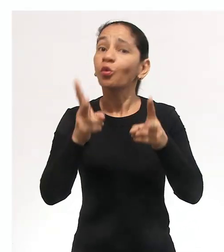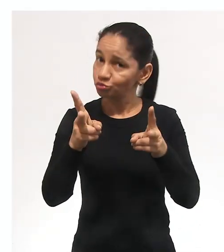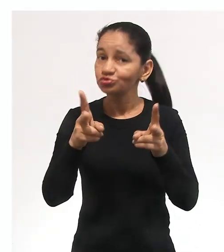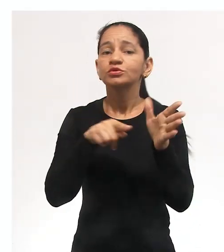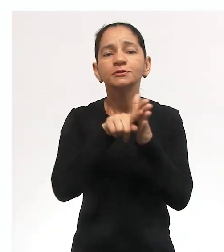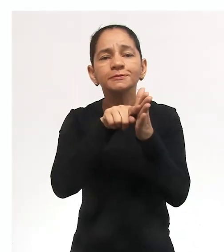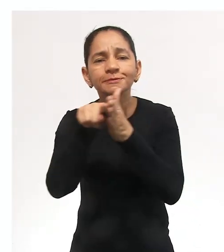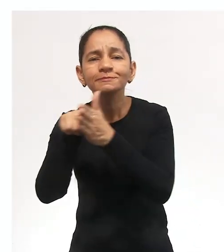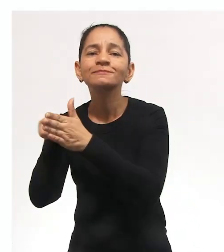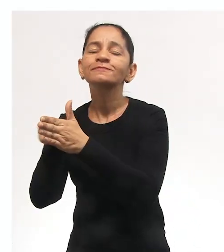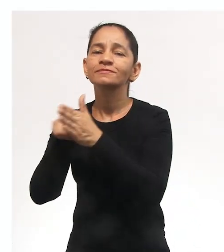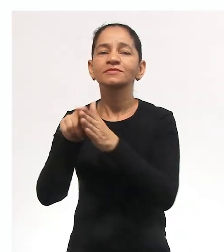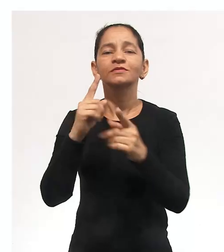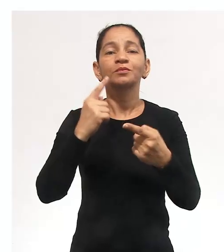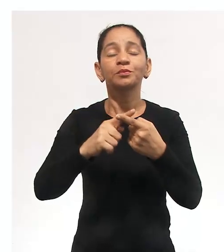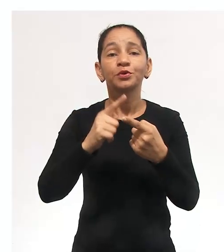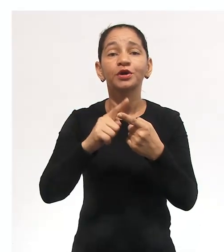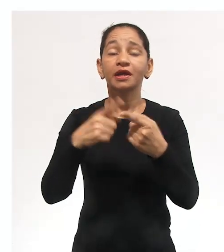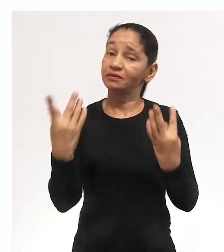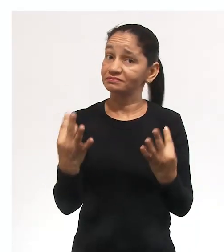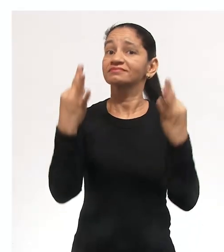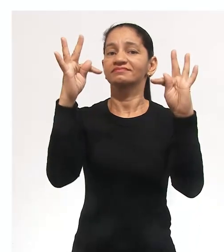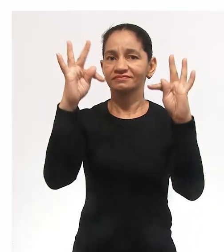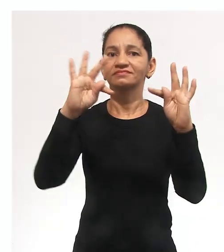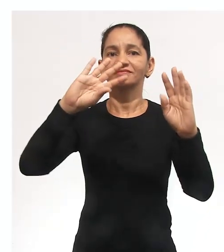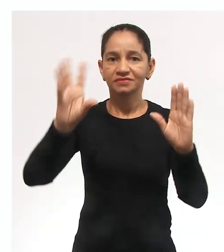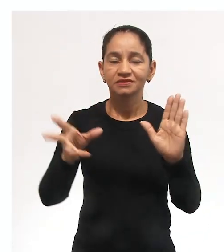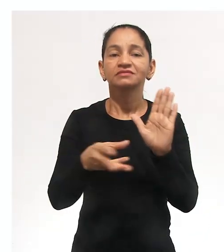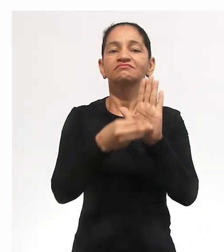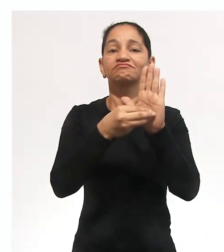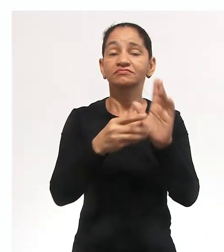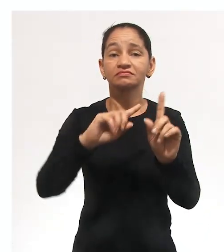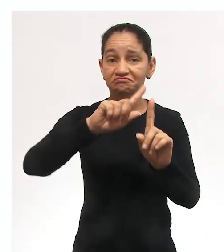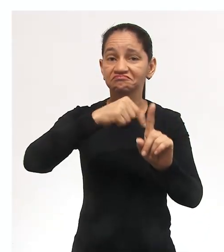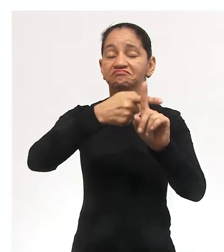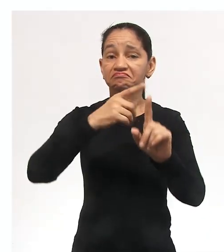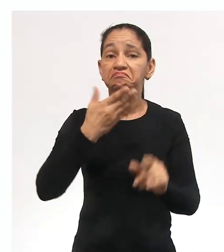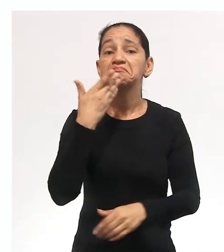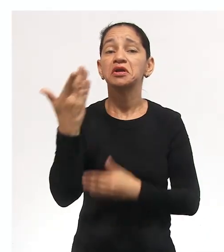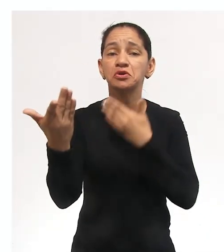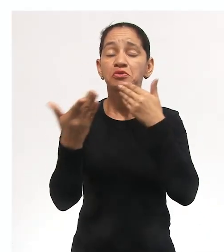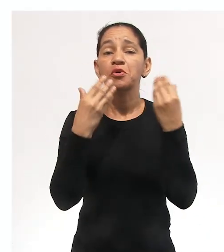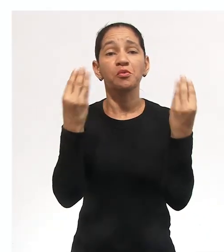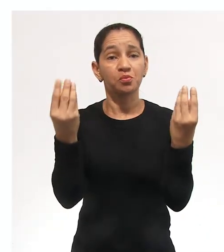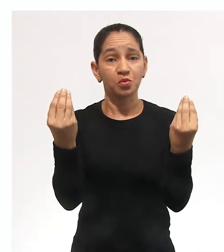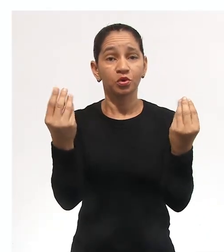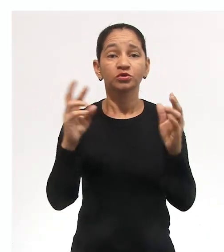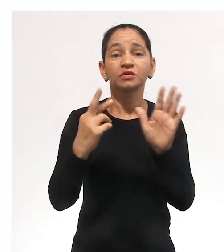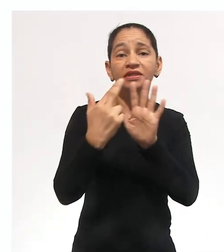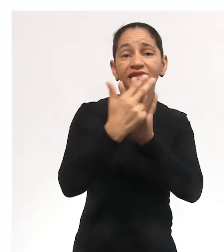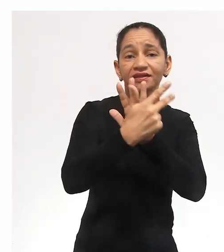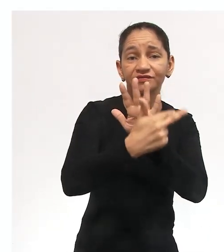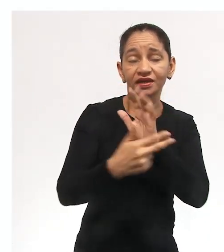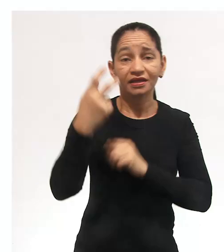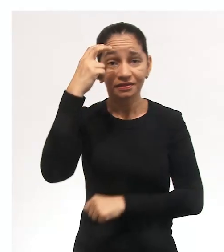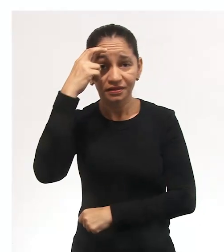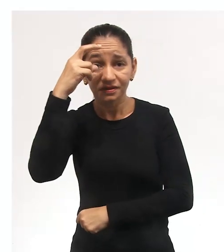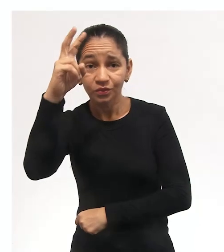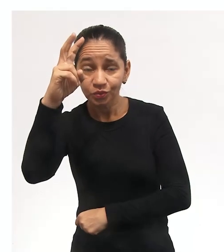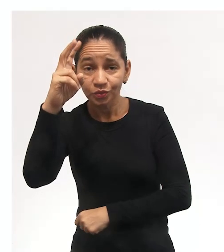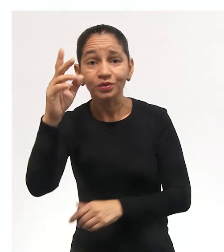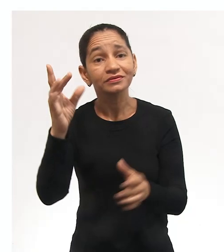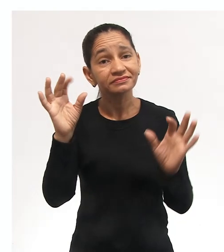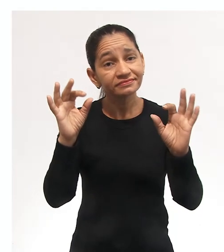com a crescente integração da tecnologia e a valorização da diversidade cultural e de